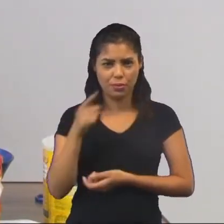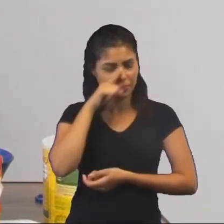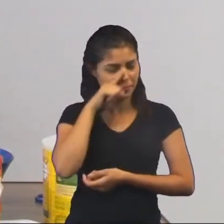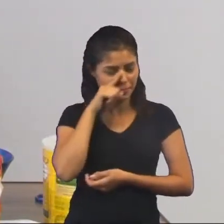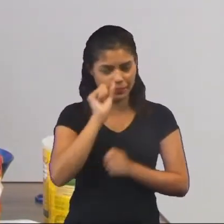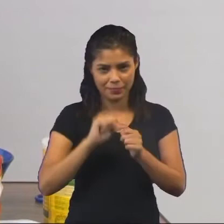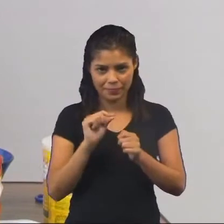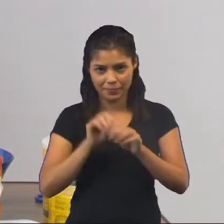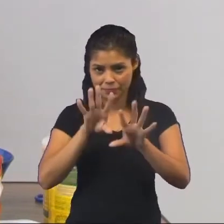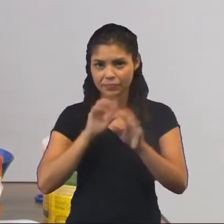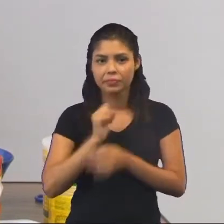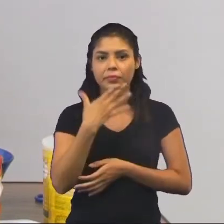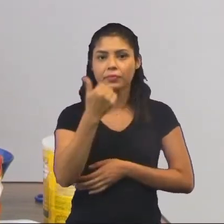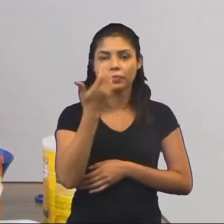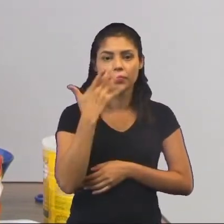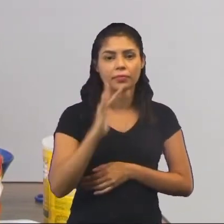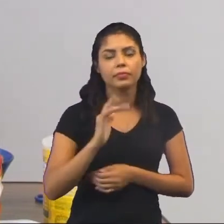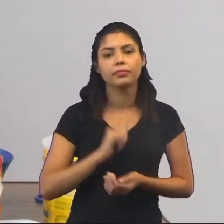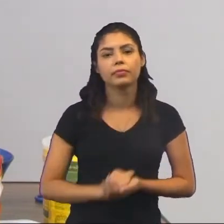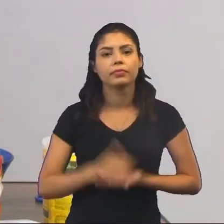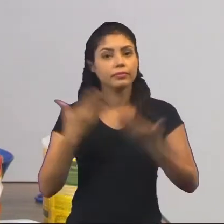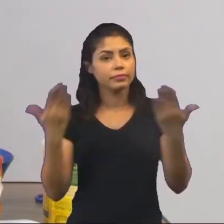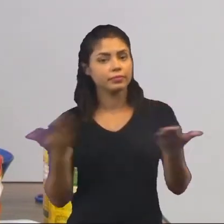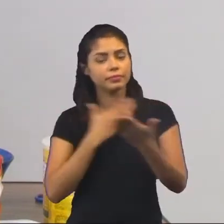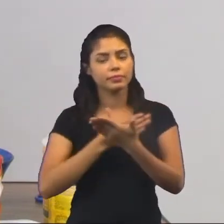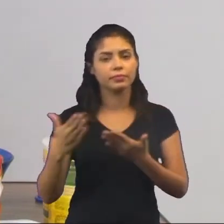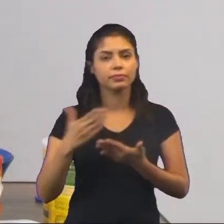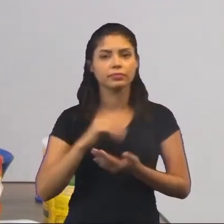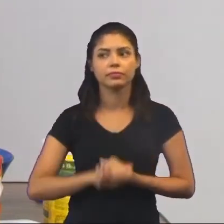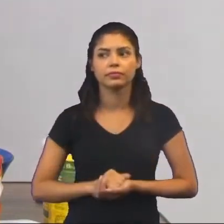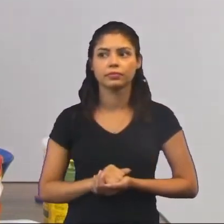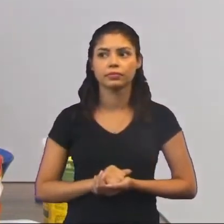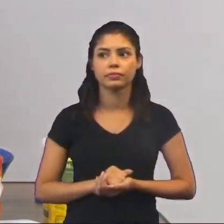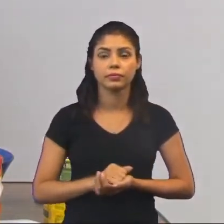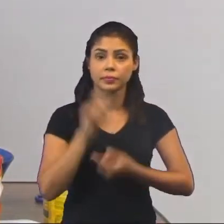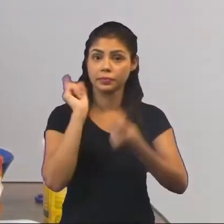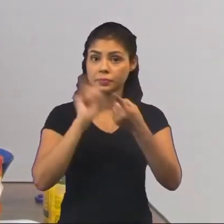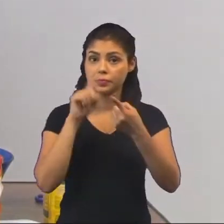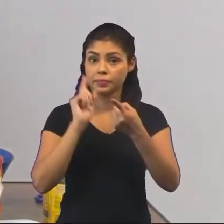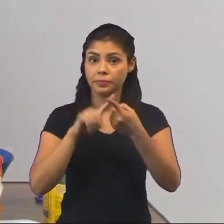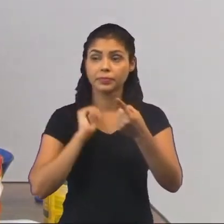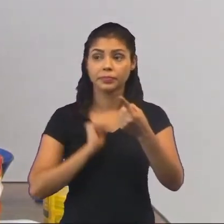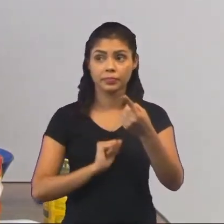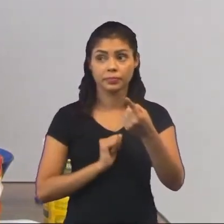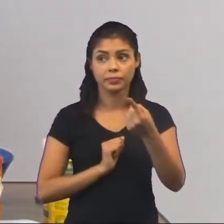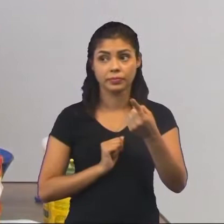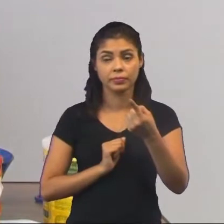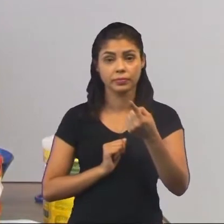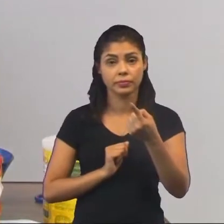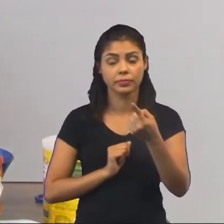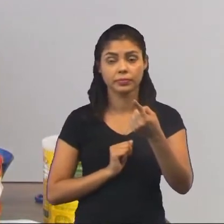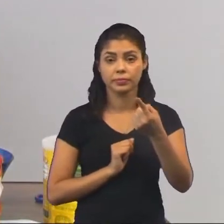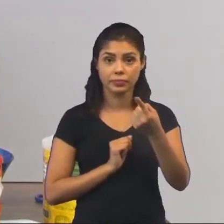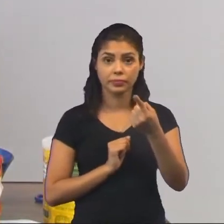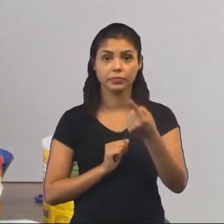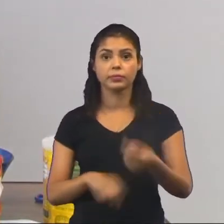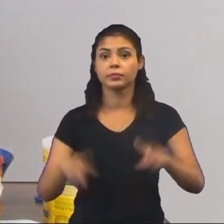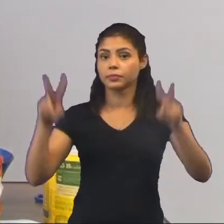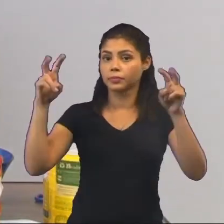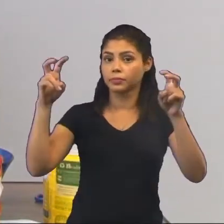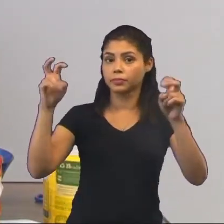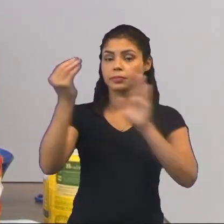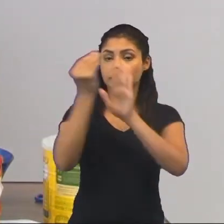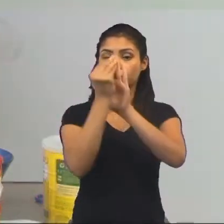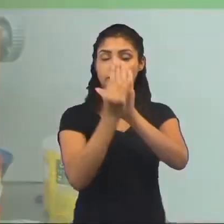de vocês fazerem. Tudo bem, crianças? Então, vamos começar. Qual é a primeira parte? Os